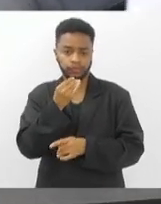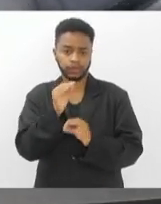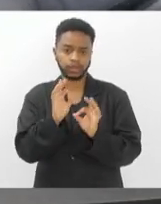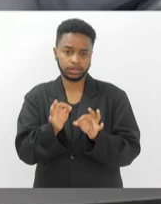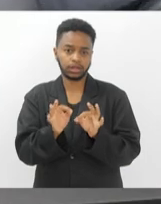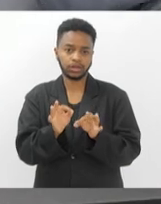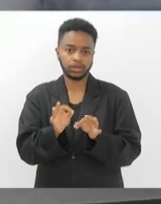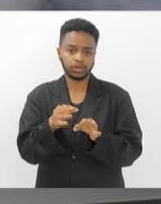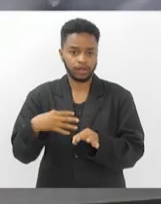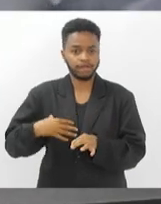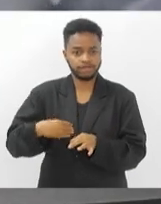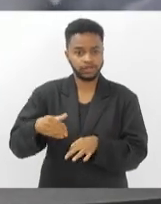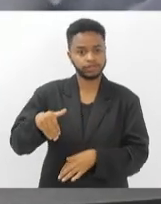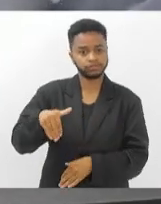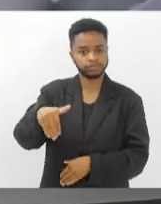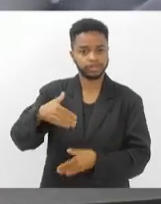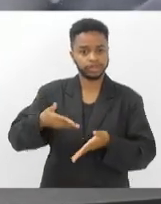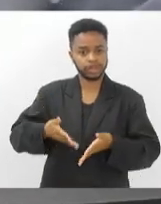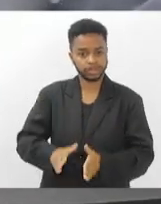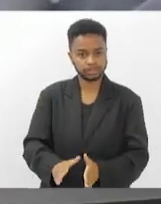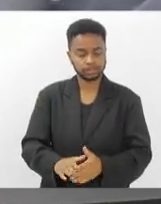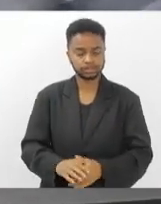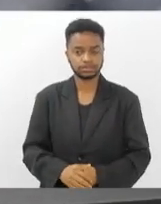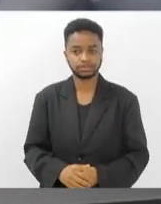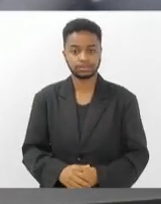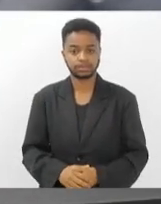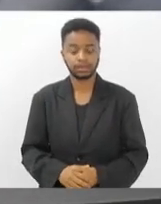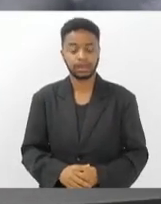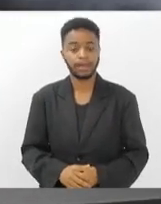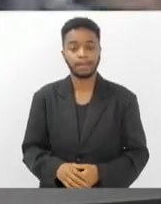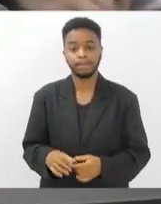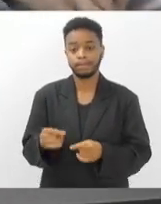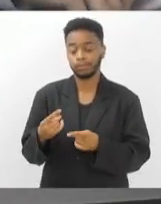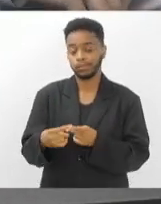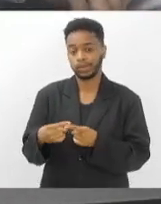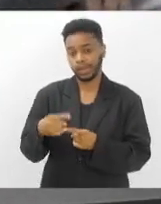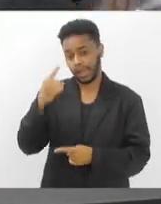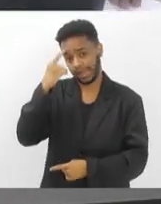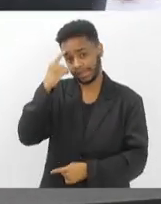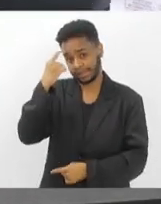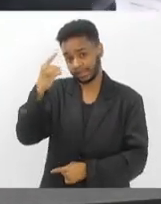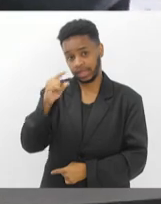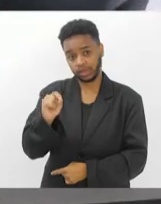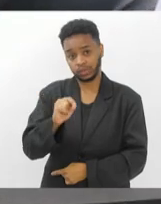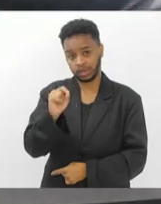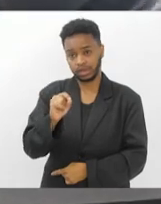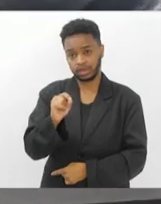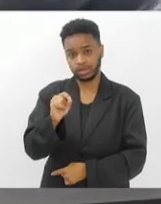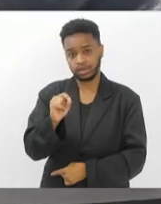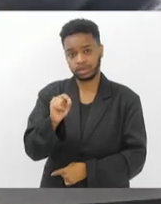a filhinha que vem por aí. Essa ideia de abordem...